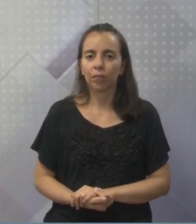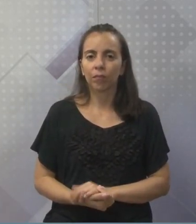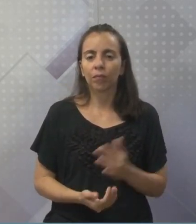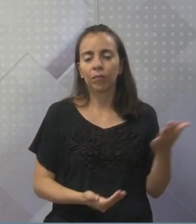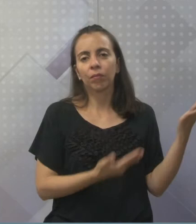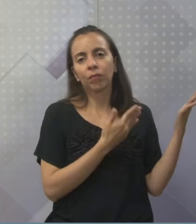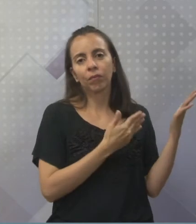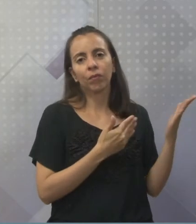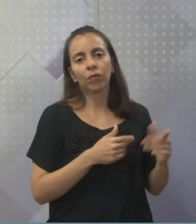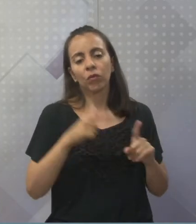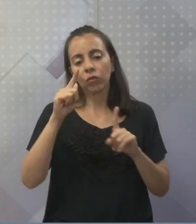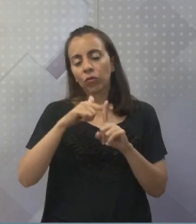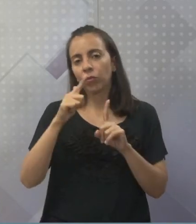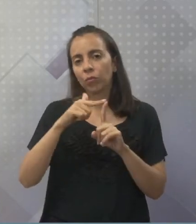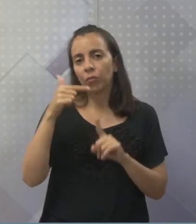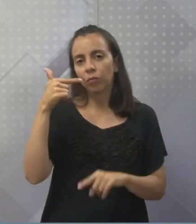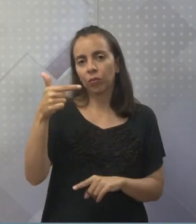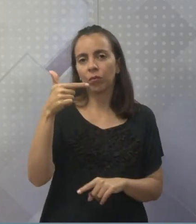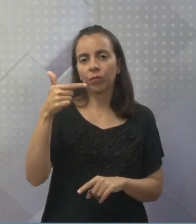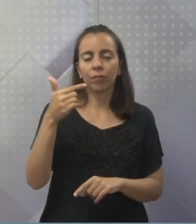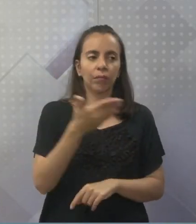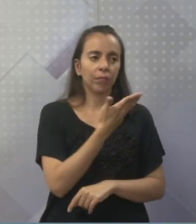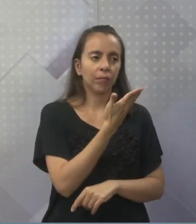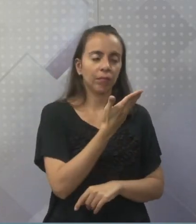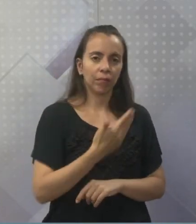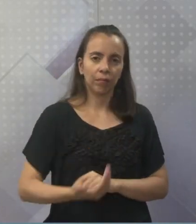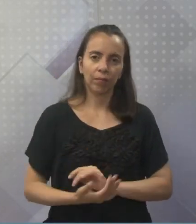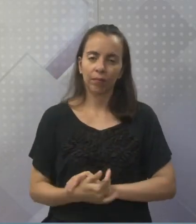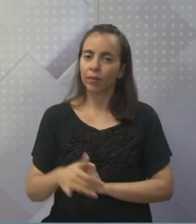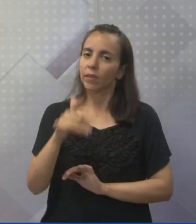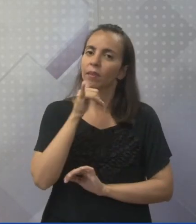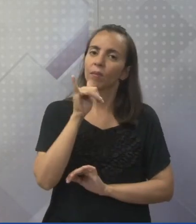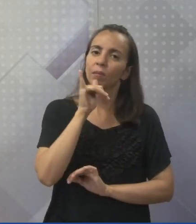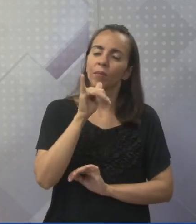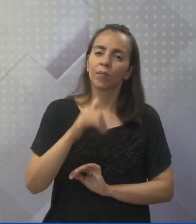If, had, mais would. Por exemplo,